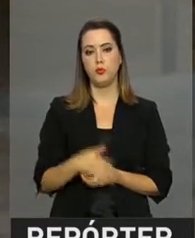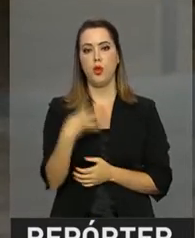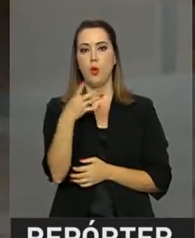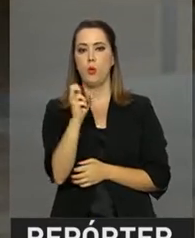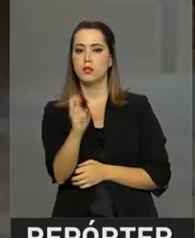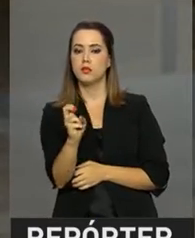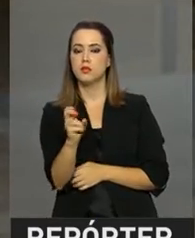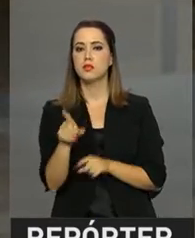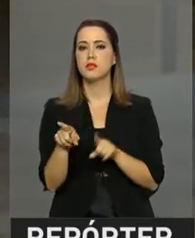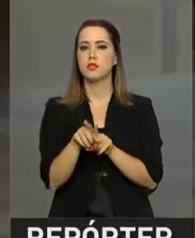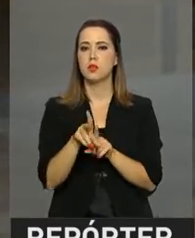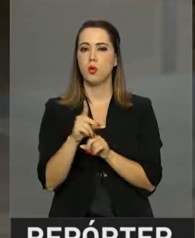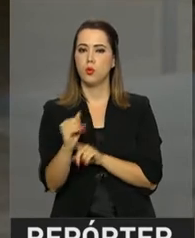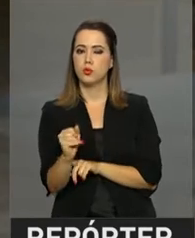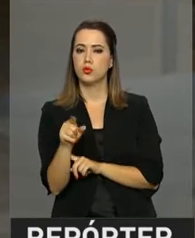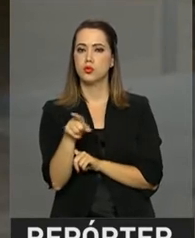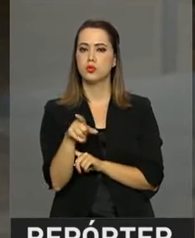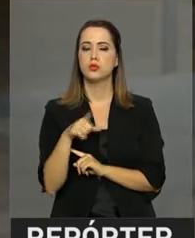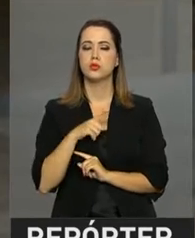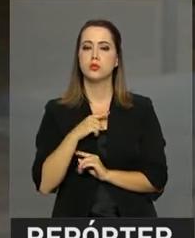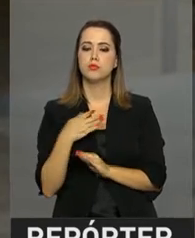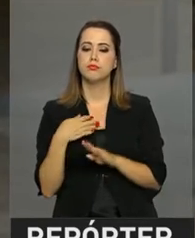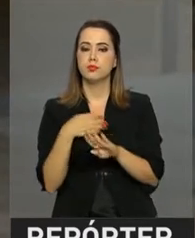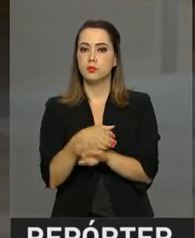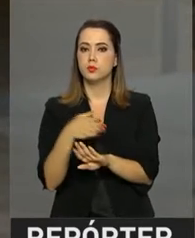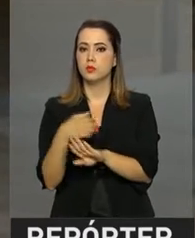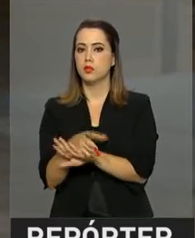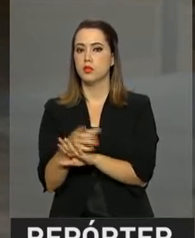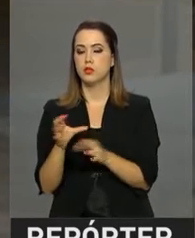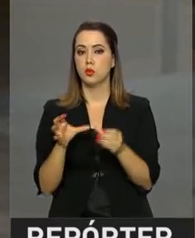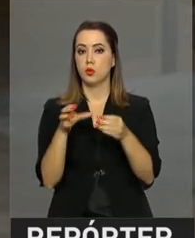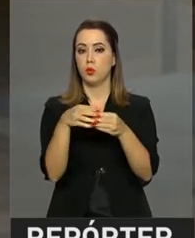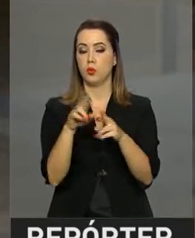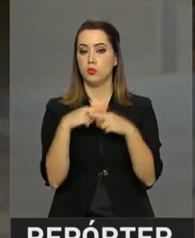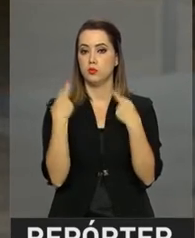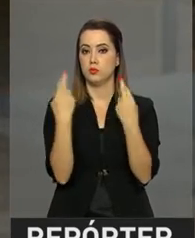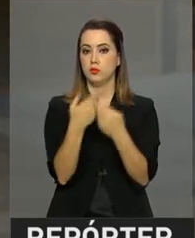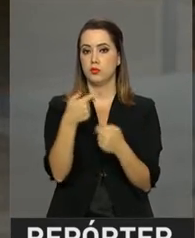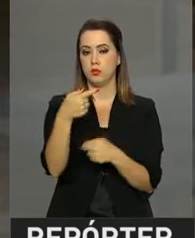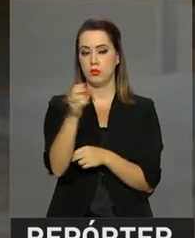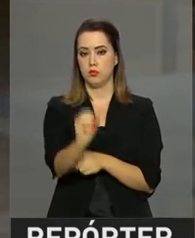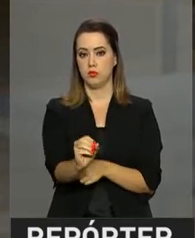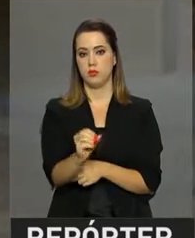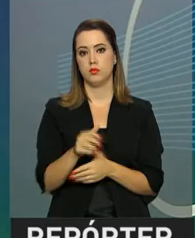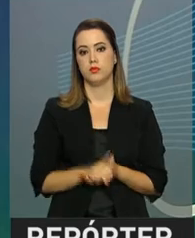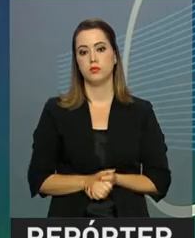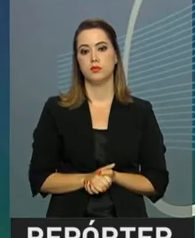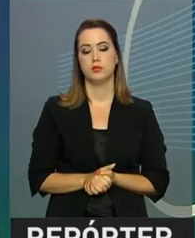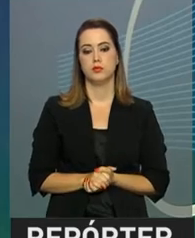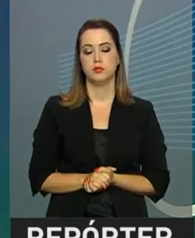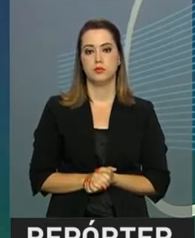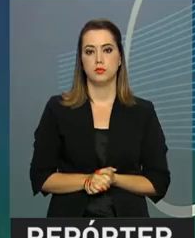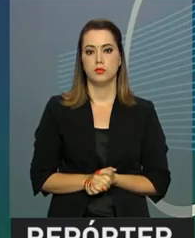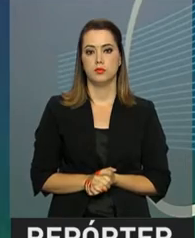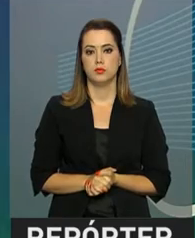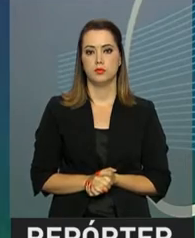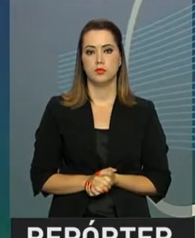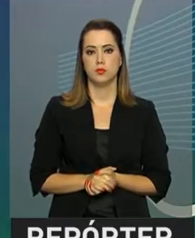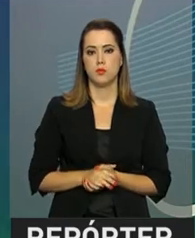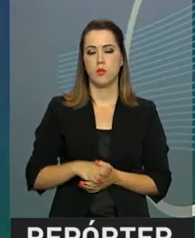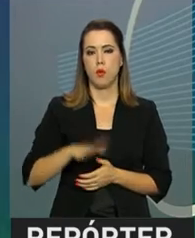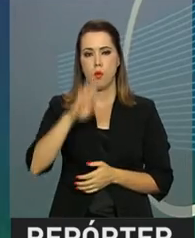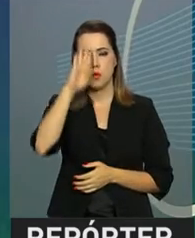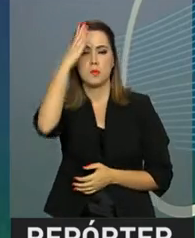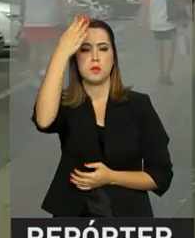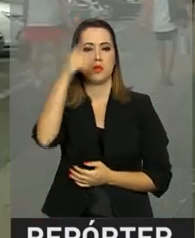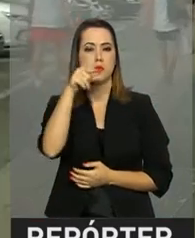e 5, o presidente Michel Temer participa da reunião de cúpula do G20. Os principais